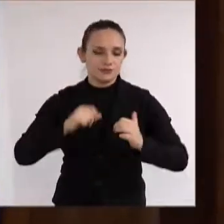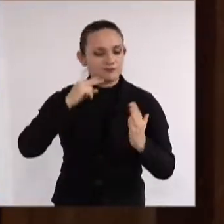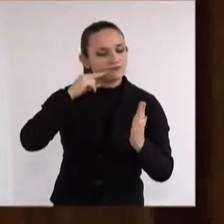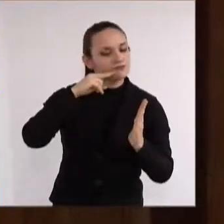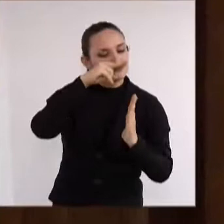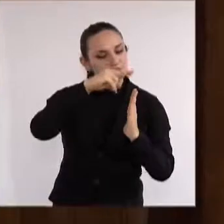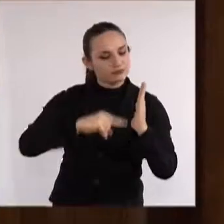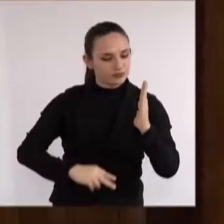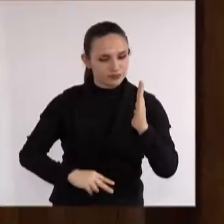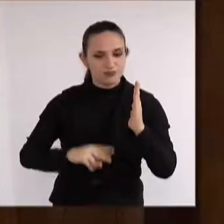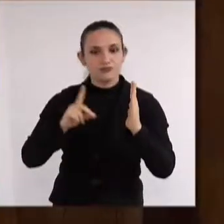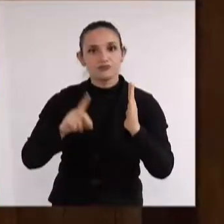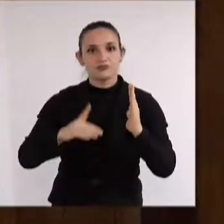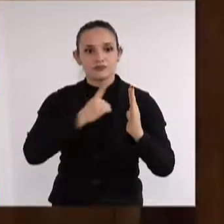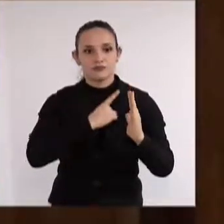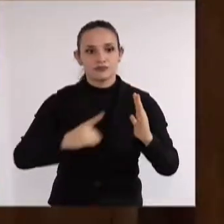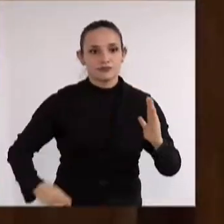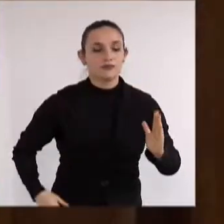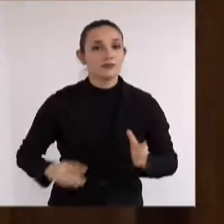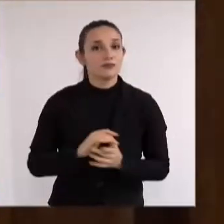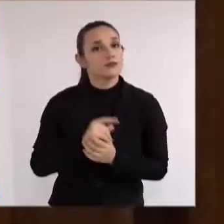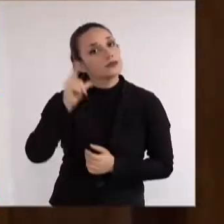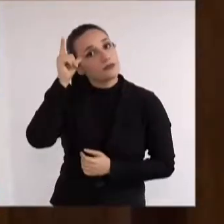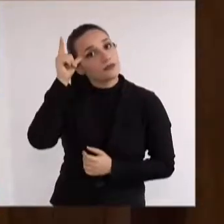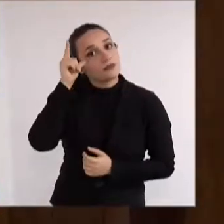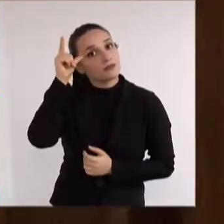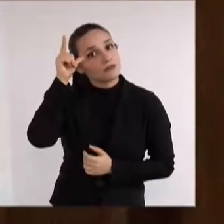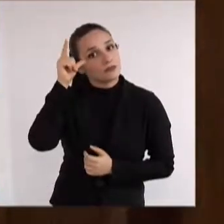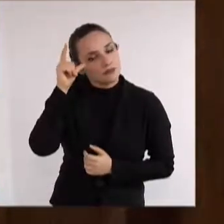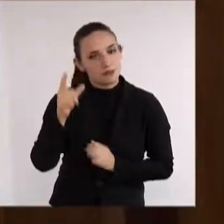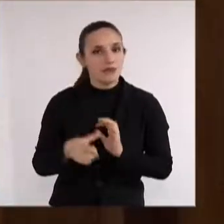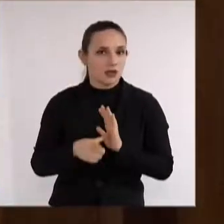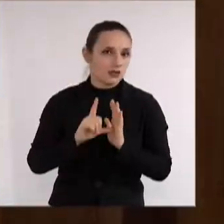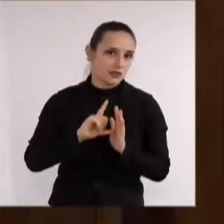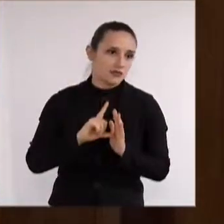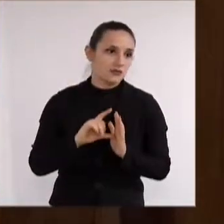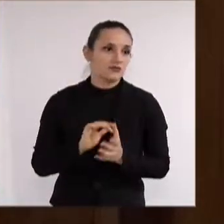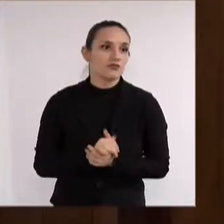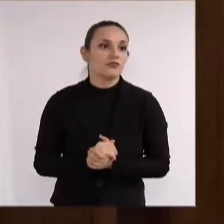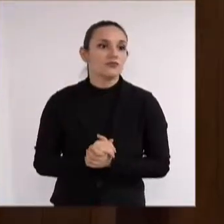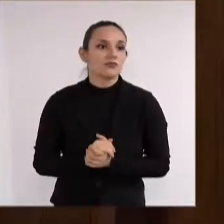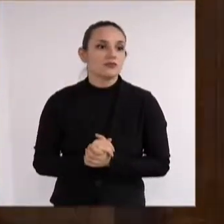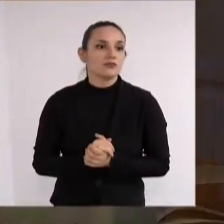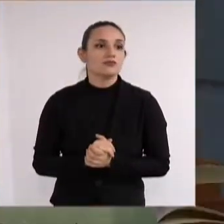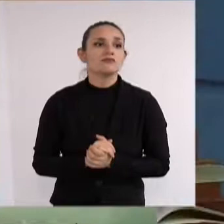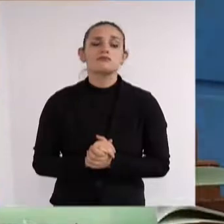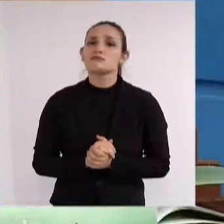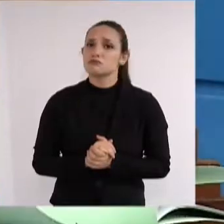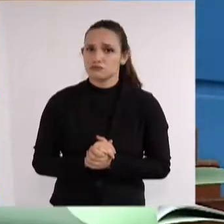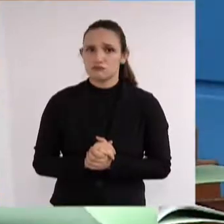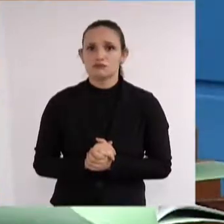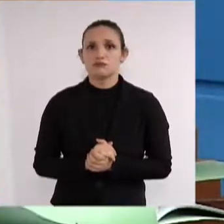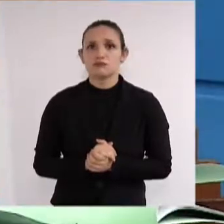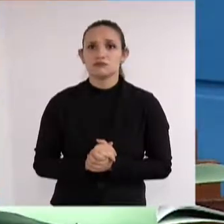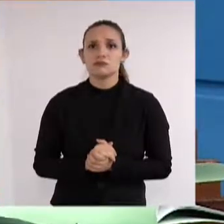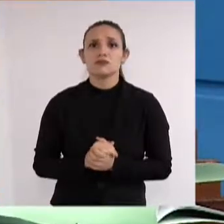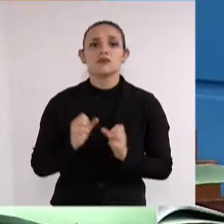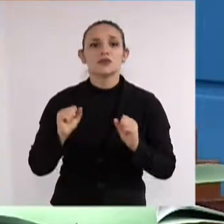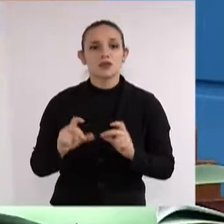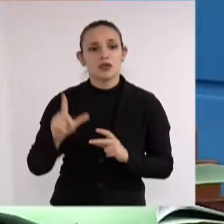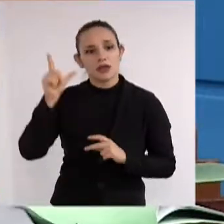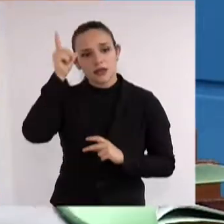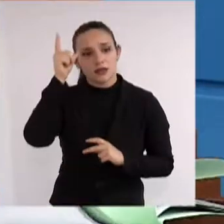no projeto o deputado Lídio Lopes, e a constitucionalidade dele foi aprovada